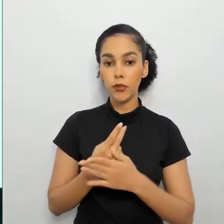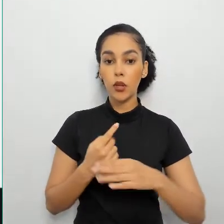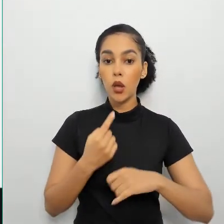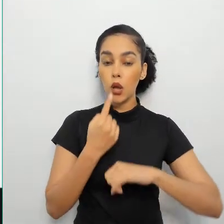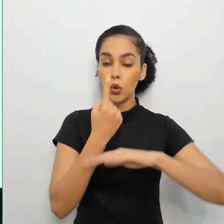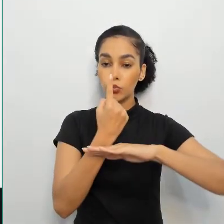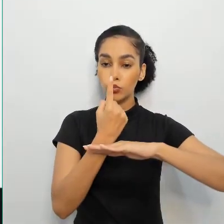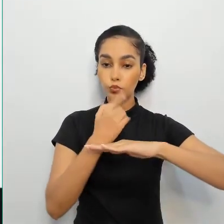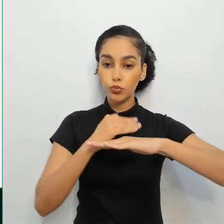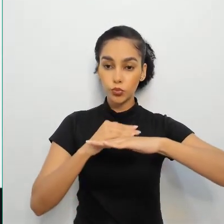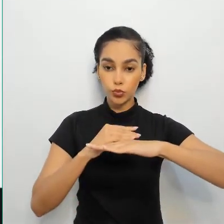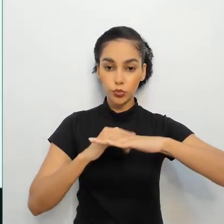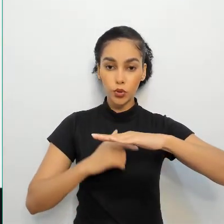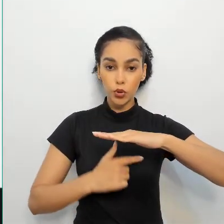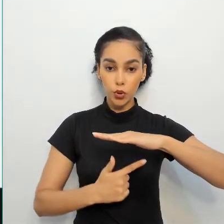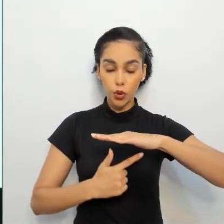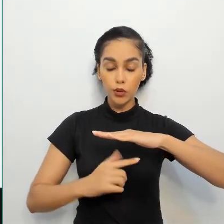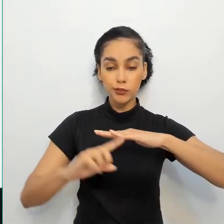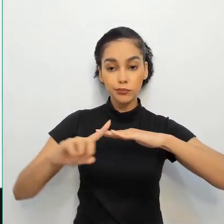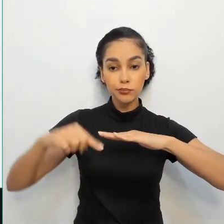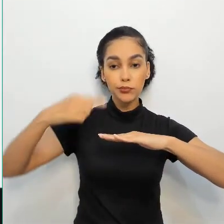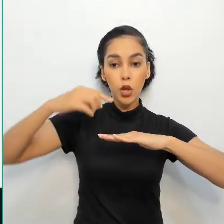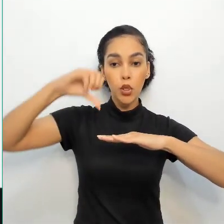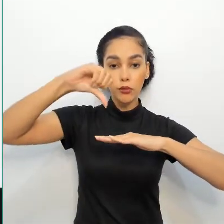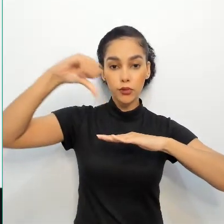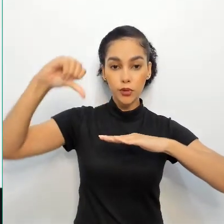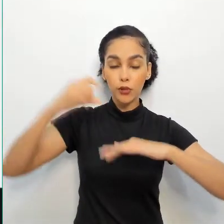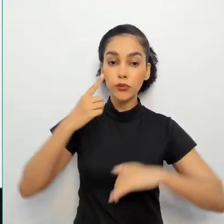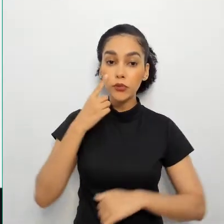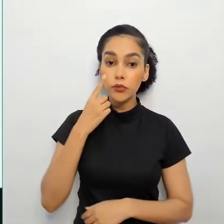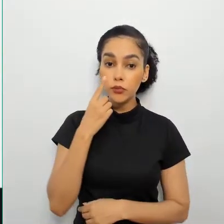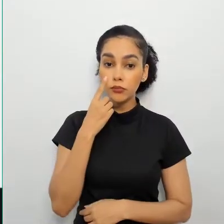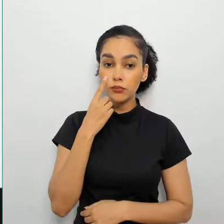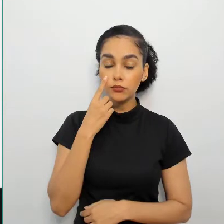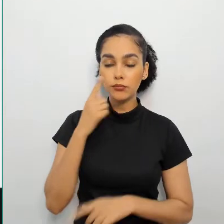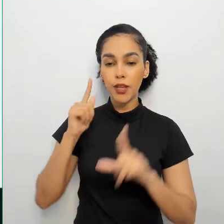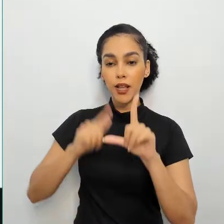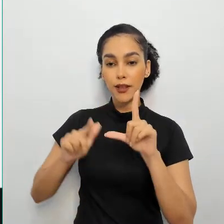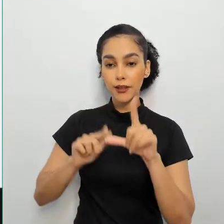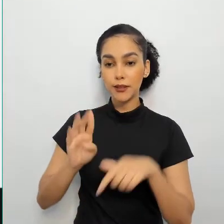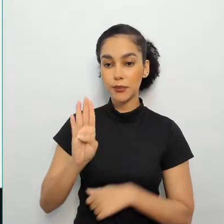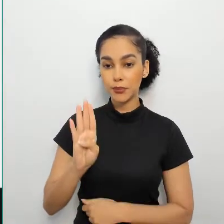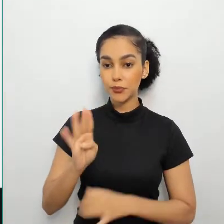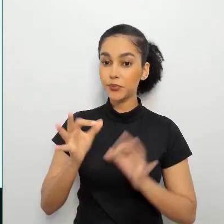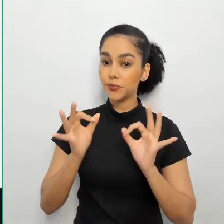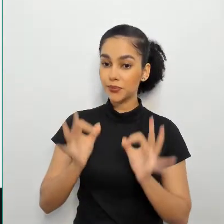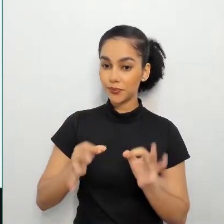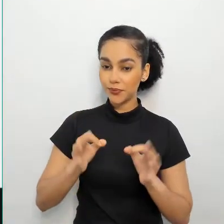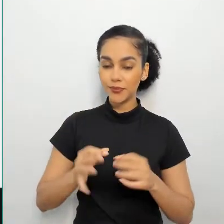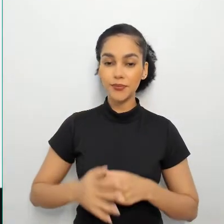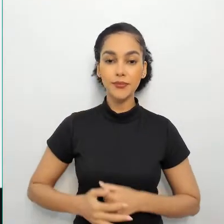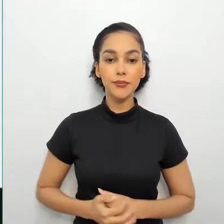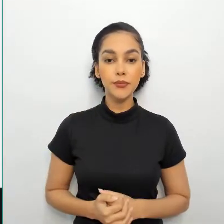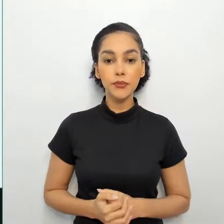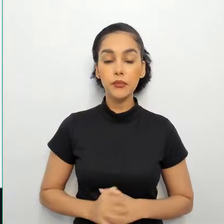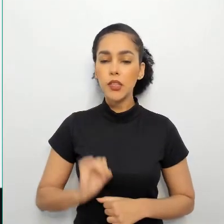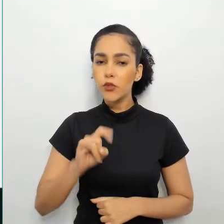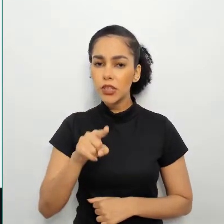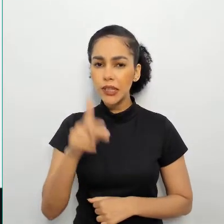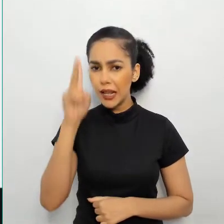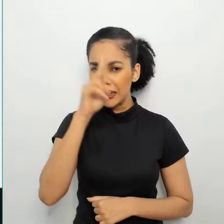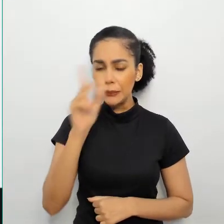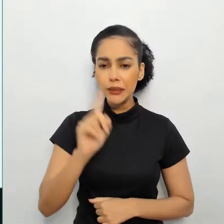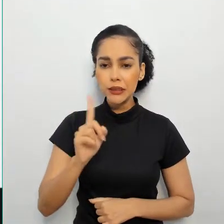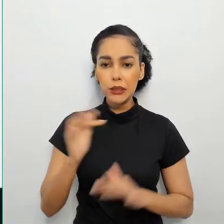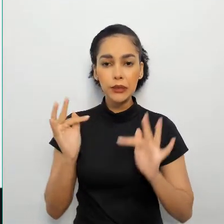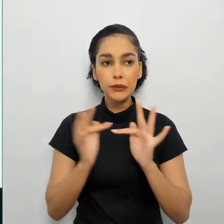sobre 2 elevado a 99, que a gente reconhece como sendo o item B, é o item correto dessa questão.